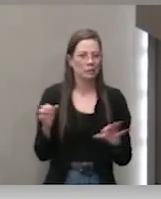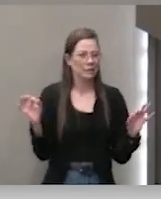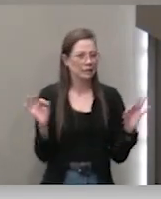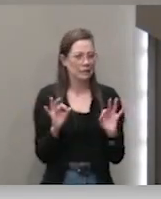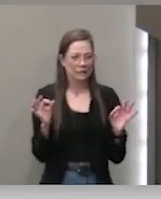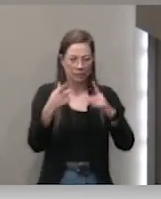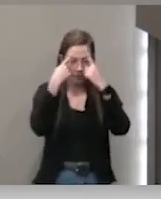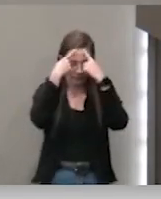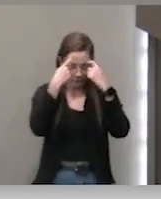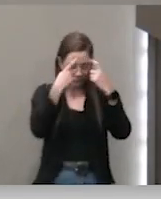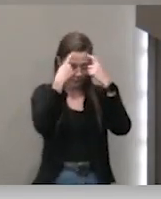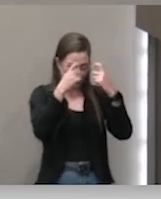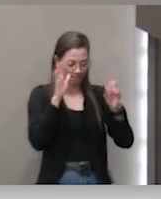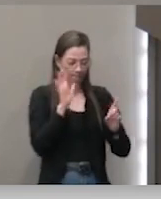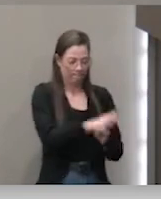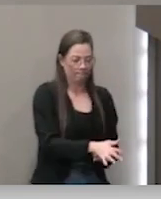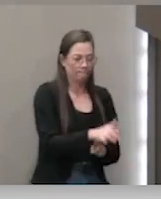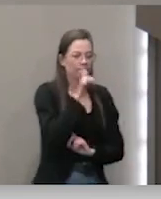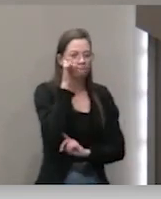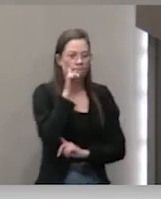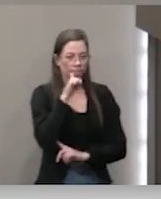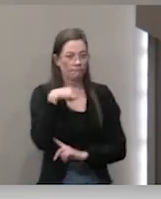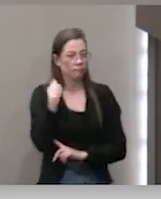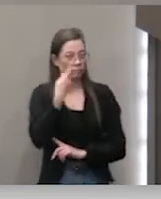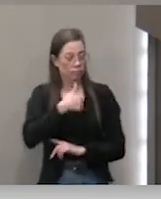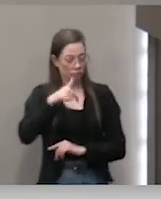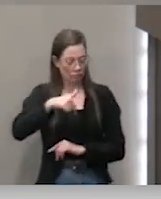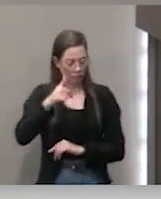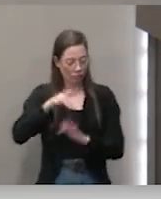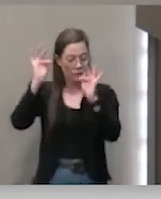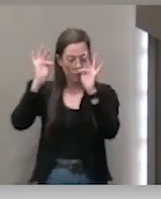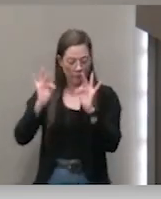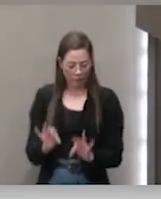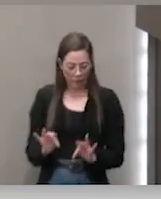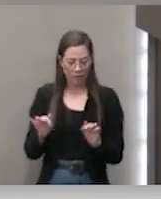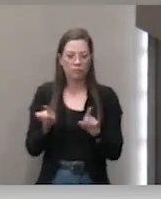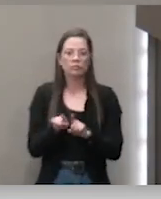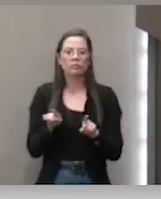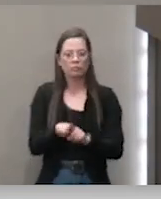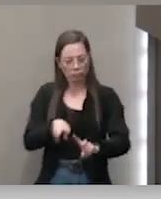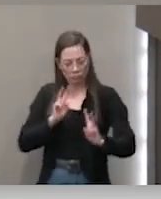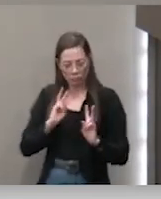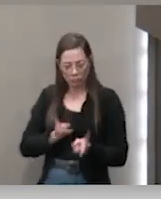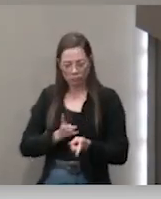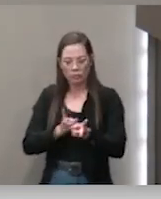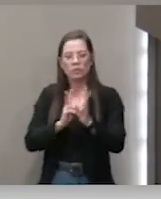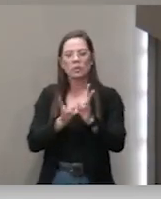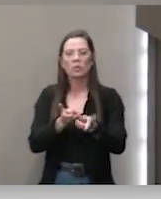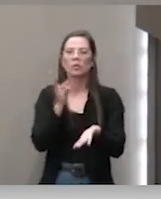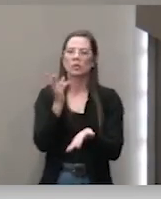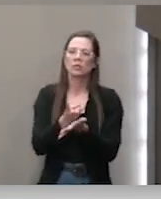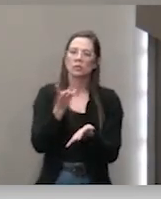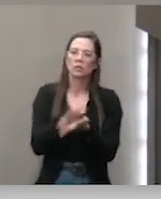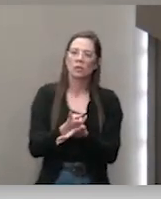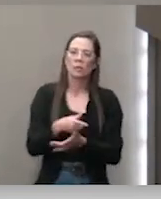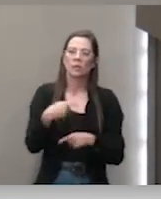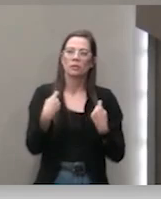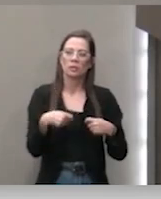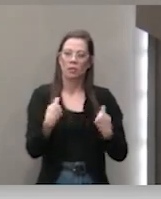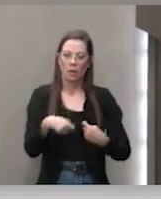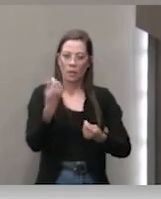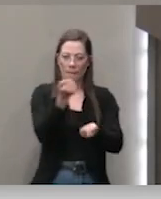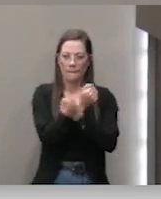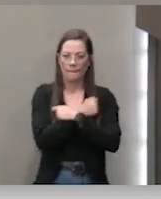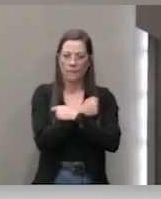nenhuma violência contra as mulheres. Estamos aqui para combater e iremos continuar sempre que for necessário.